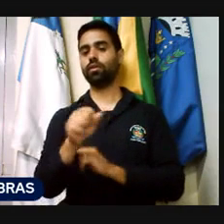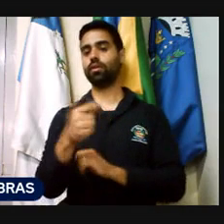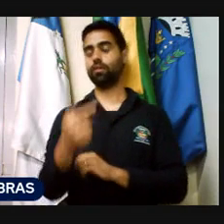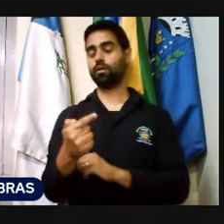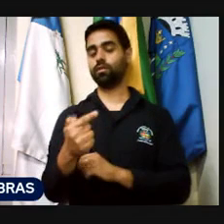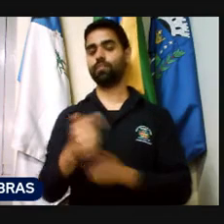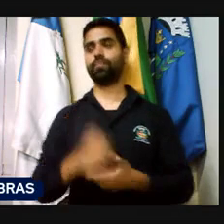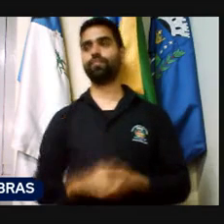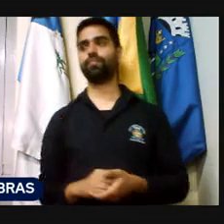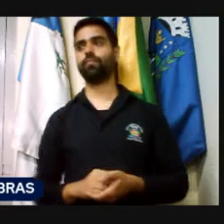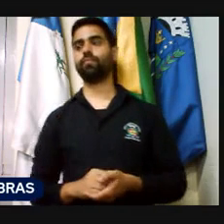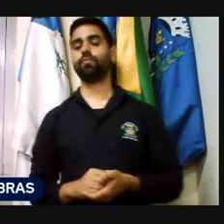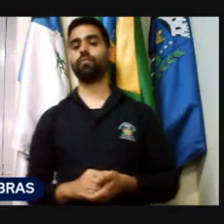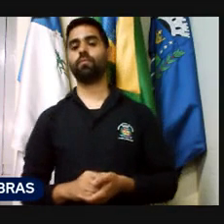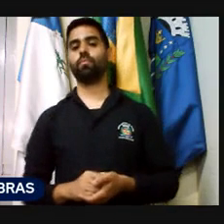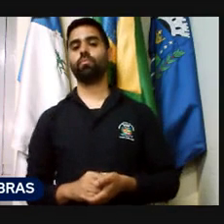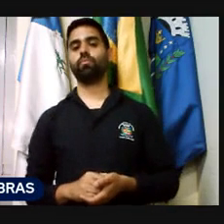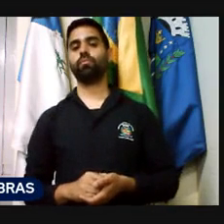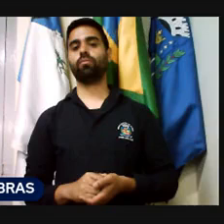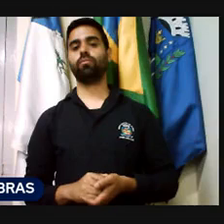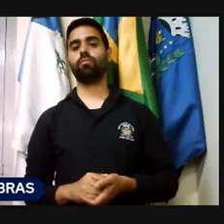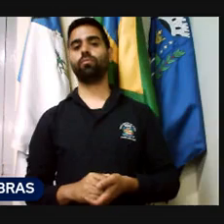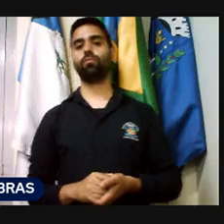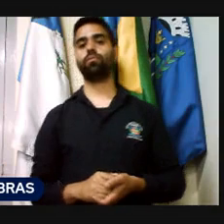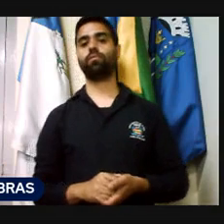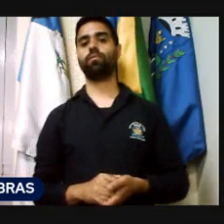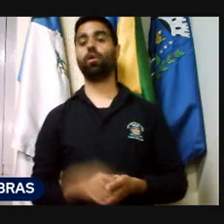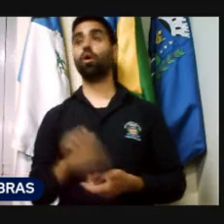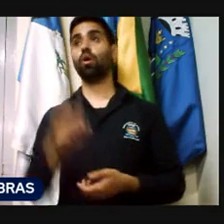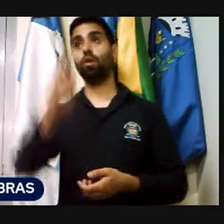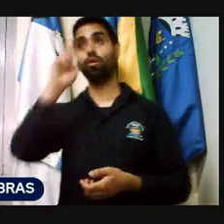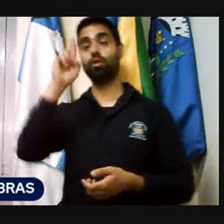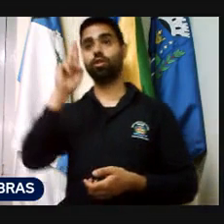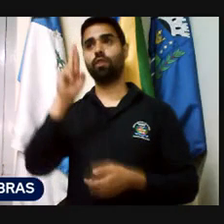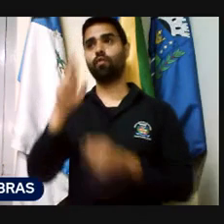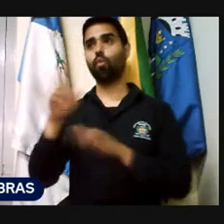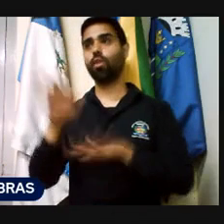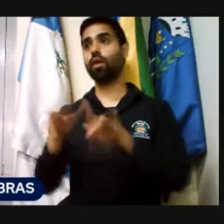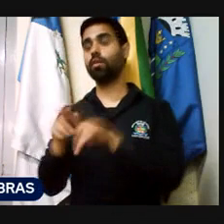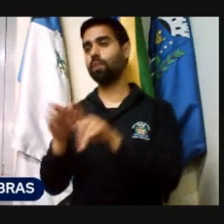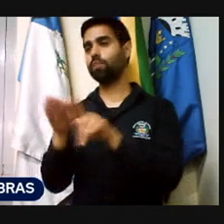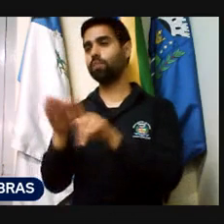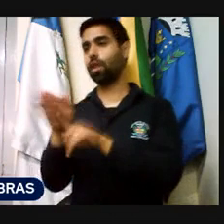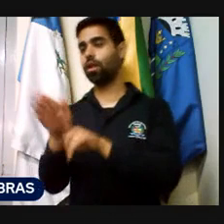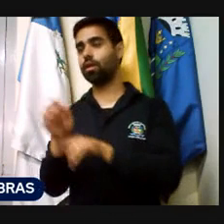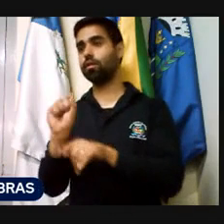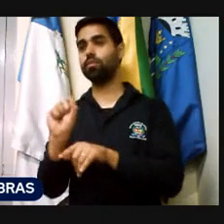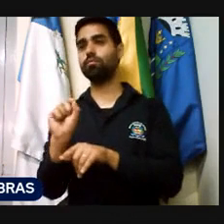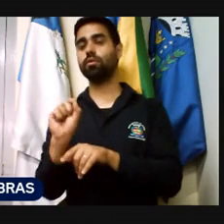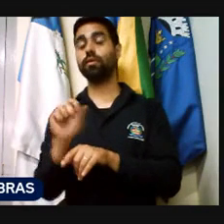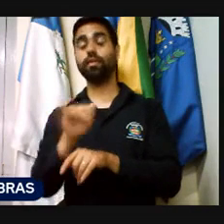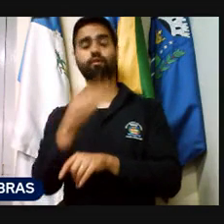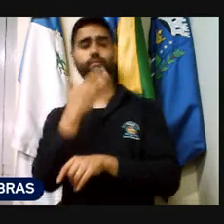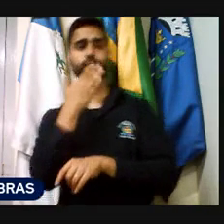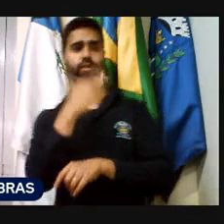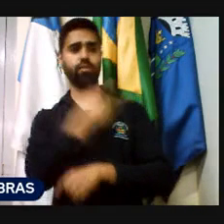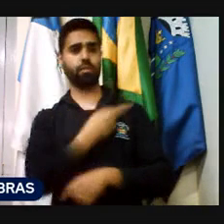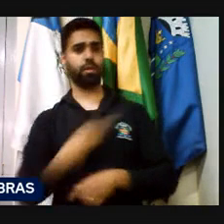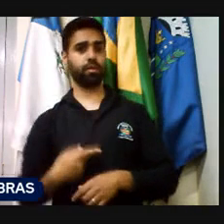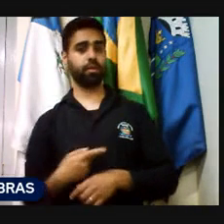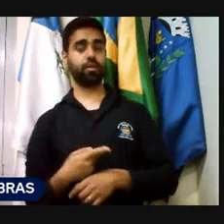2015. Compete ao titular da consultoria jurídica coordenar os trabalhos orientados à atuação, quando solicitados,